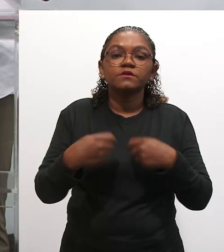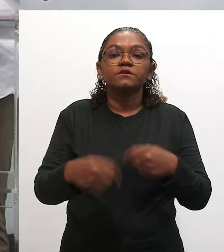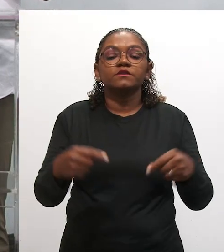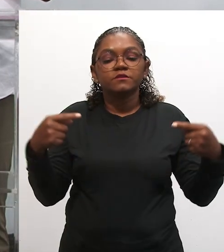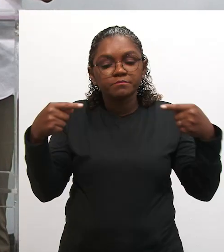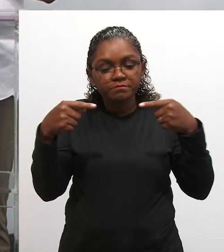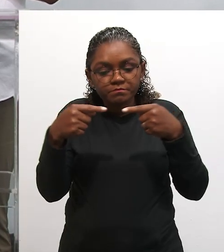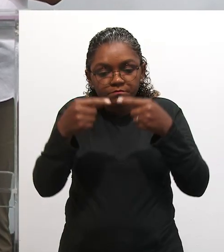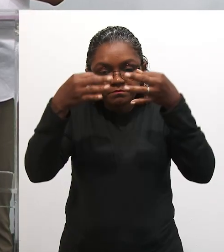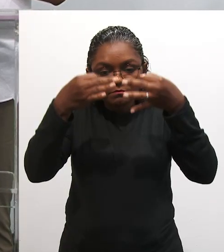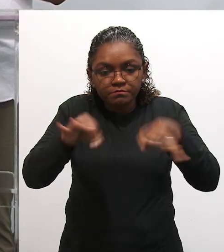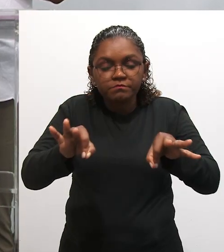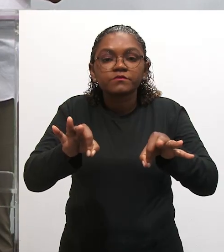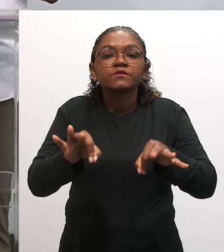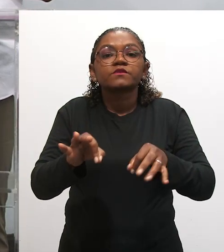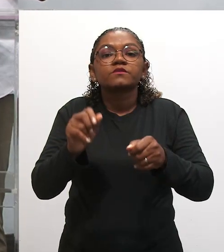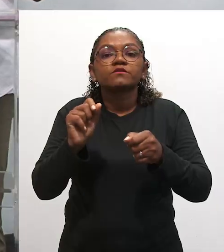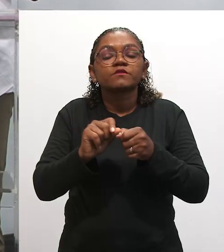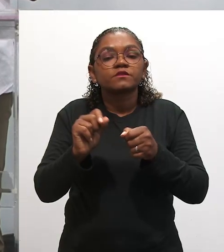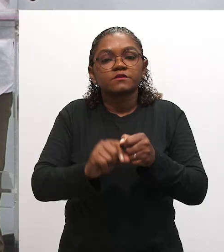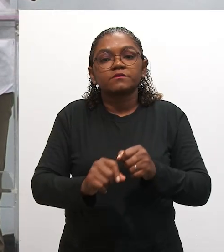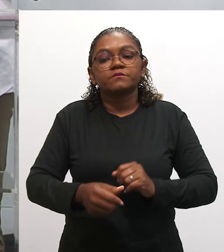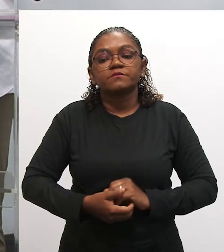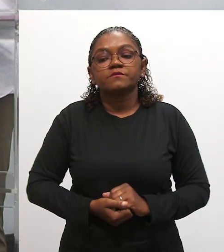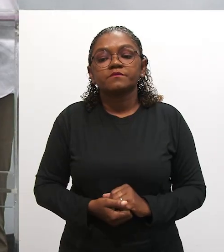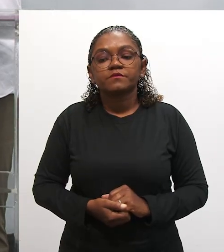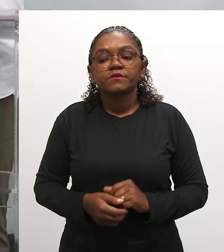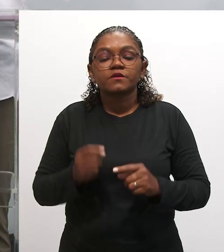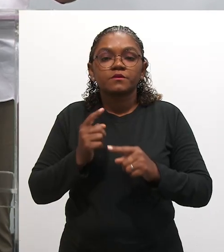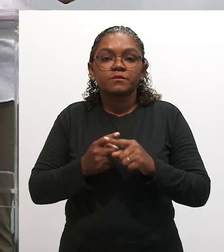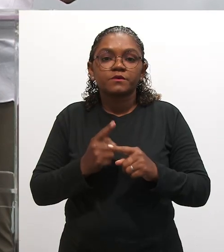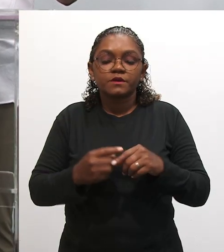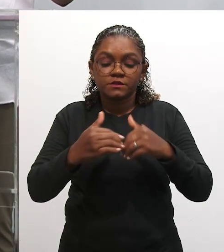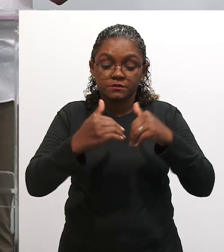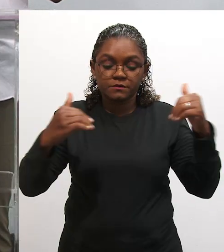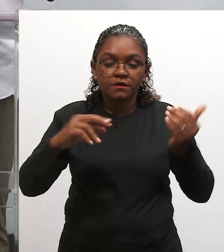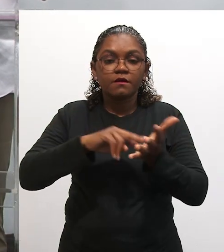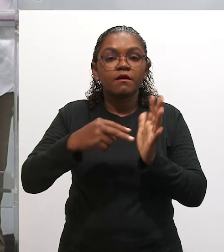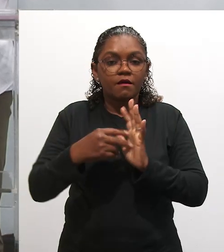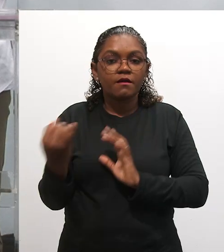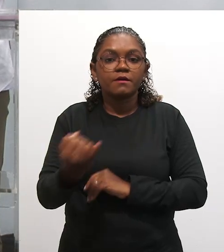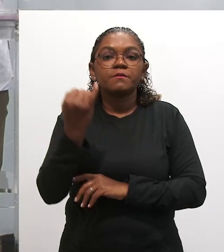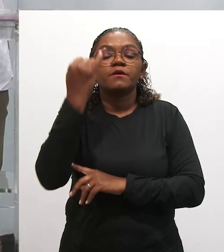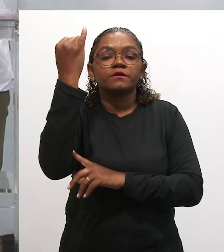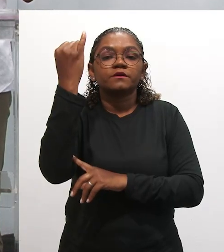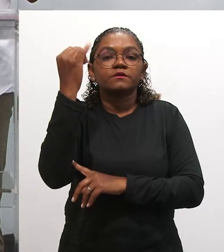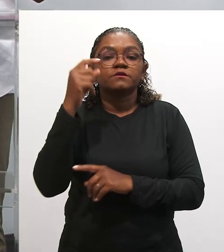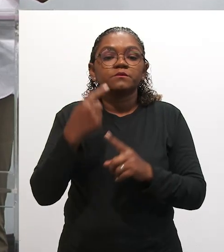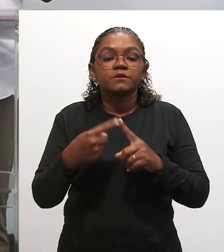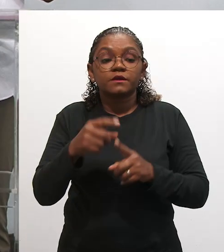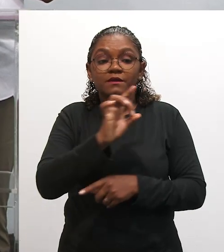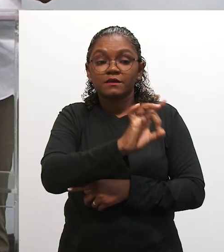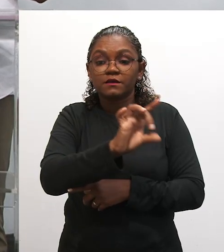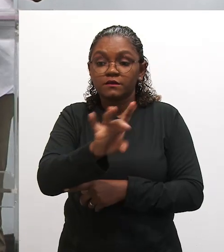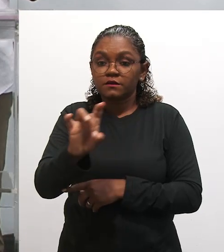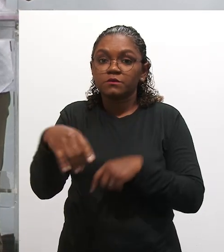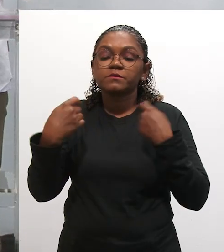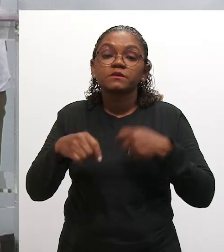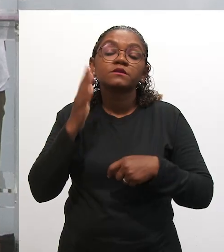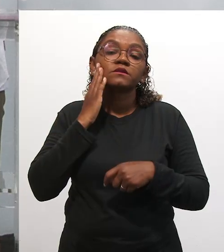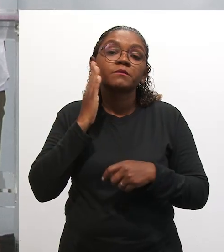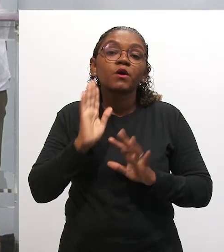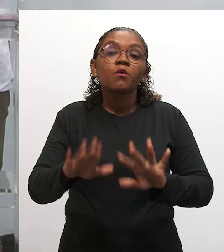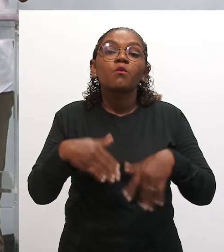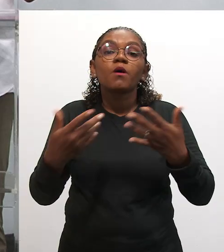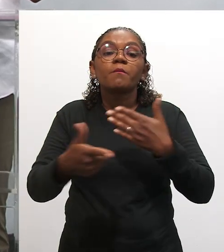esse alinhamento cada vez mais eficaz, tá? Descentralizar é importante, cada um deve saber a sua